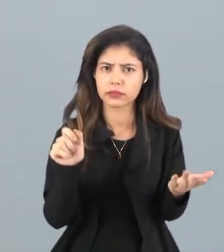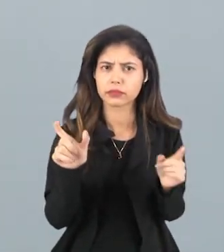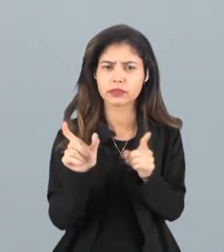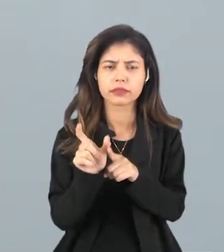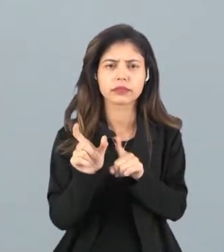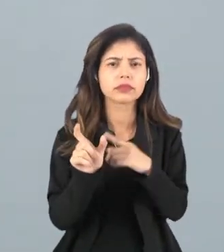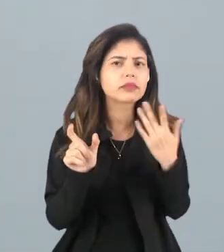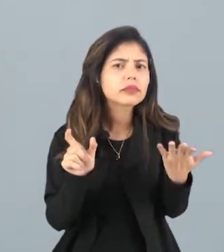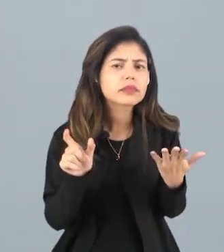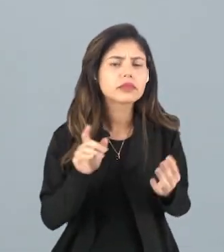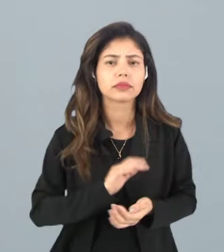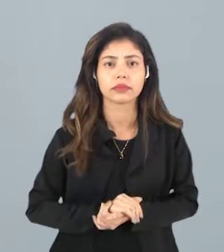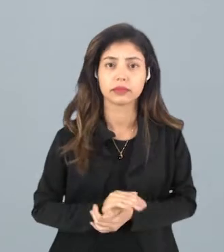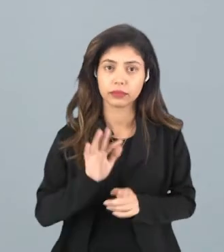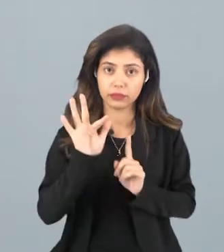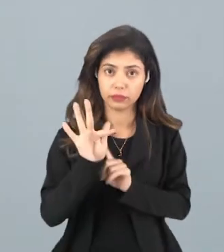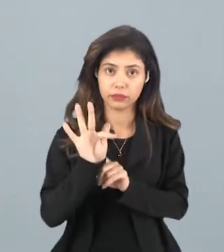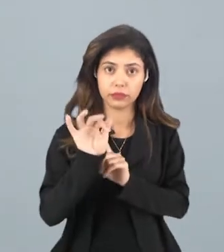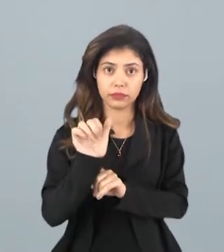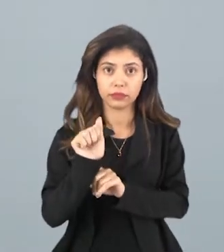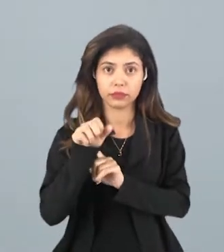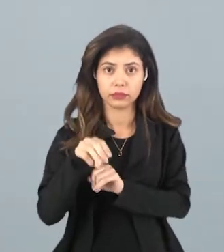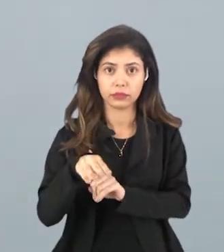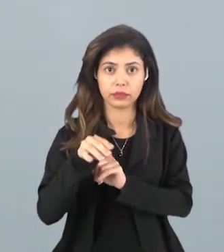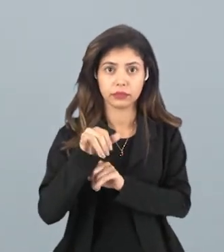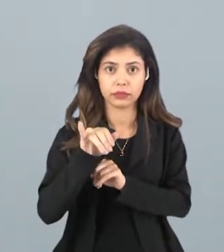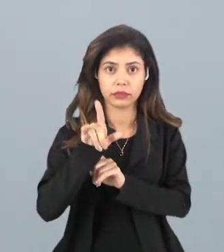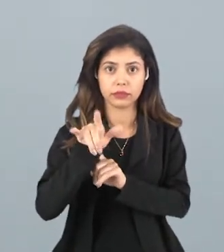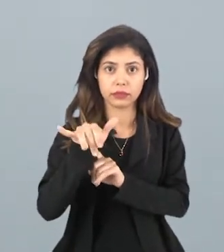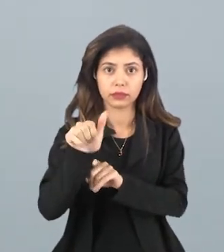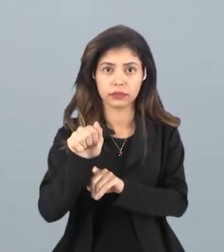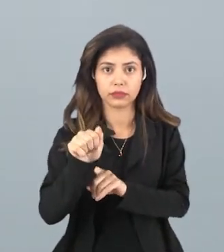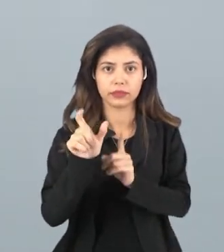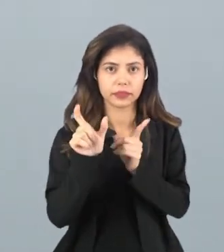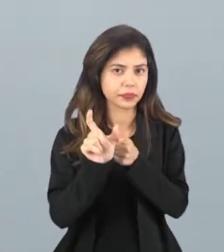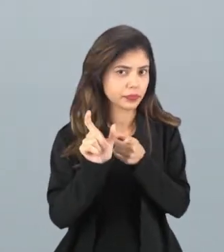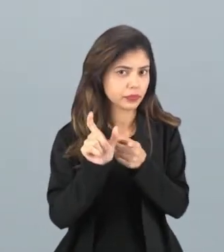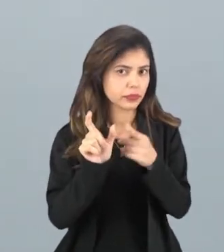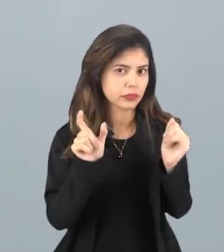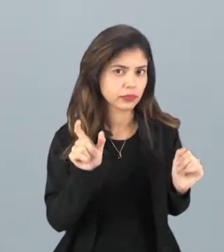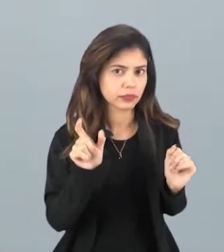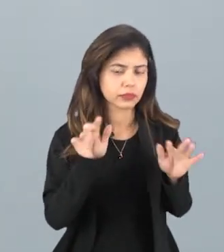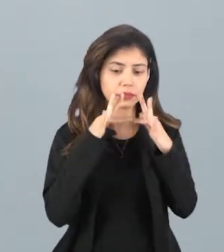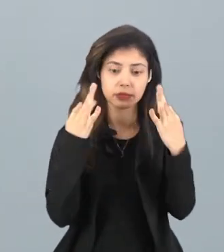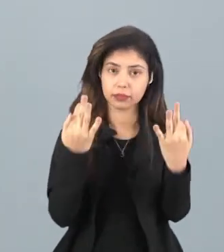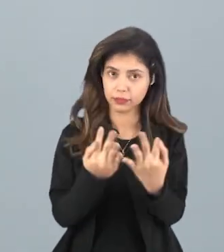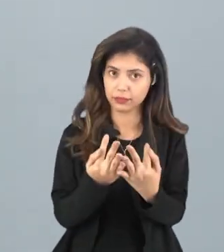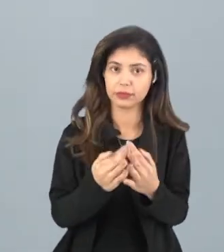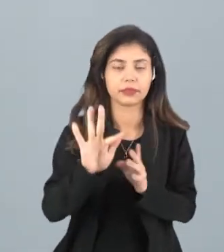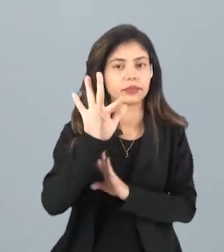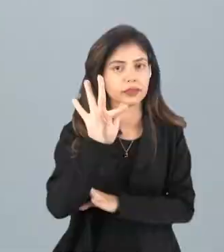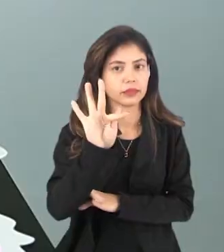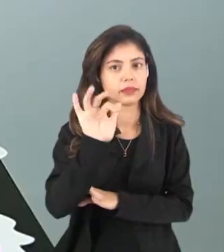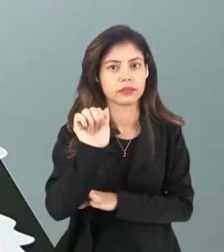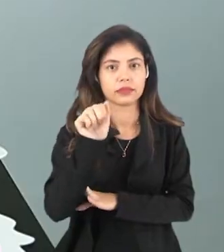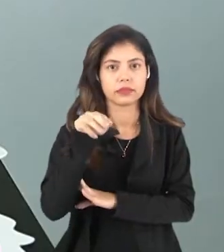palavra Vamos ler família é a palavra família